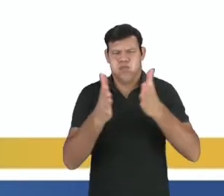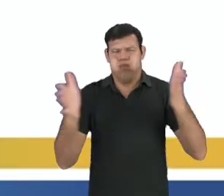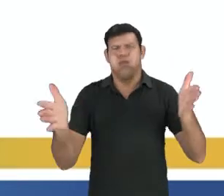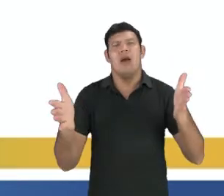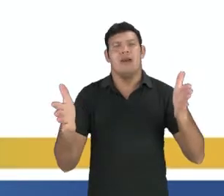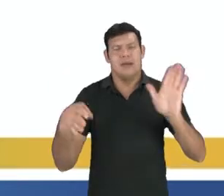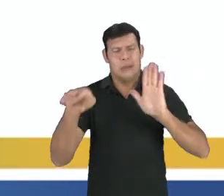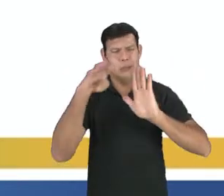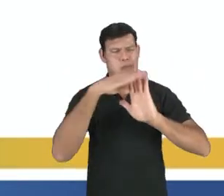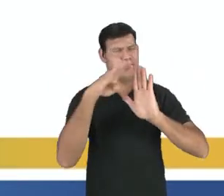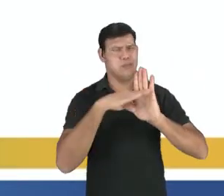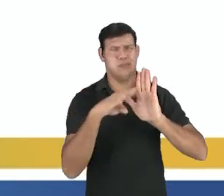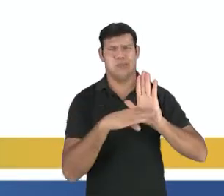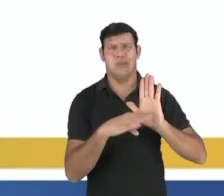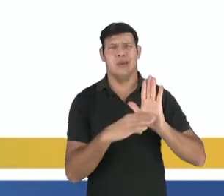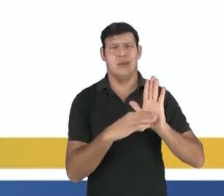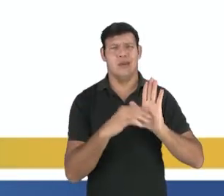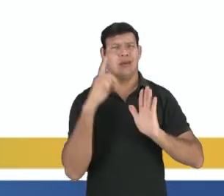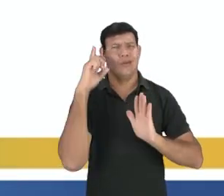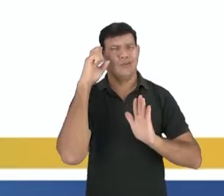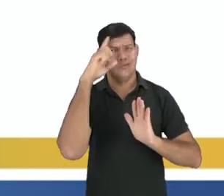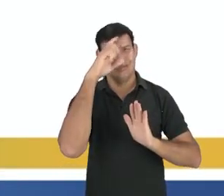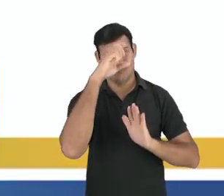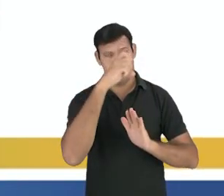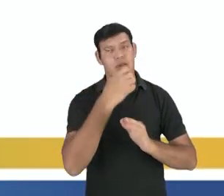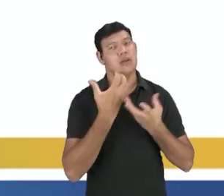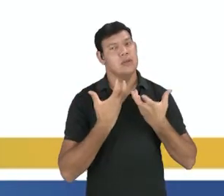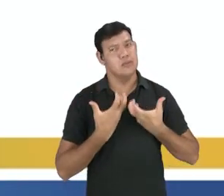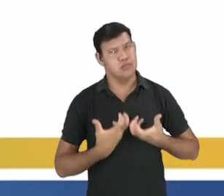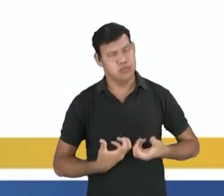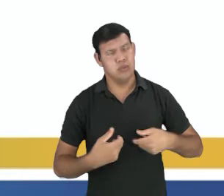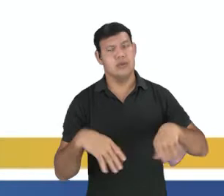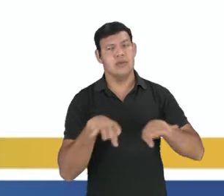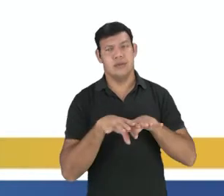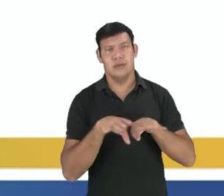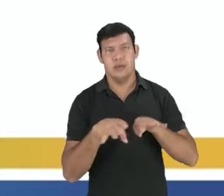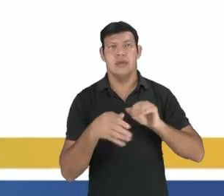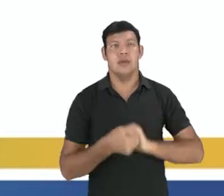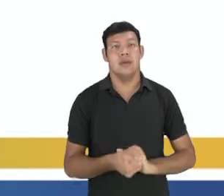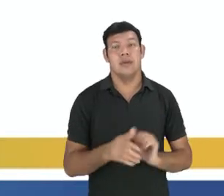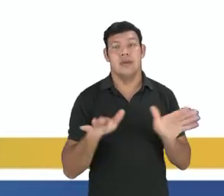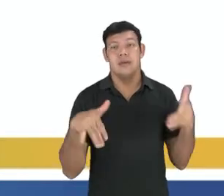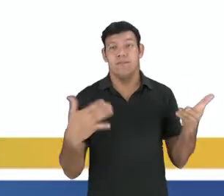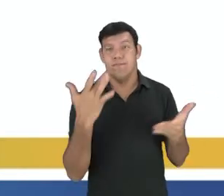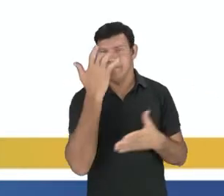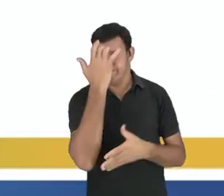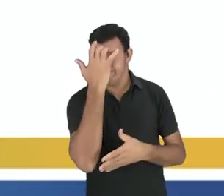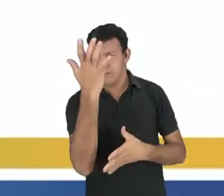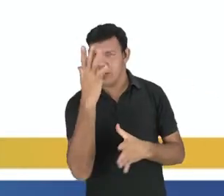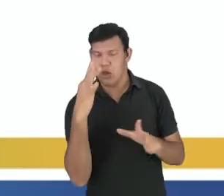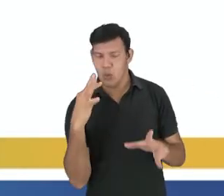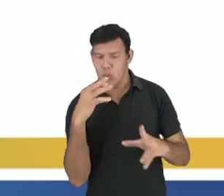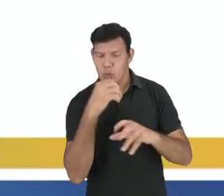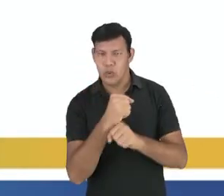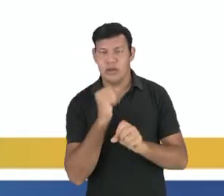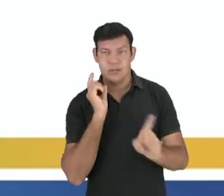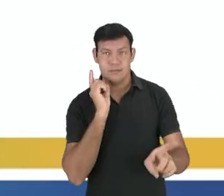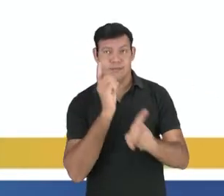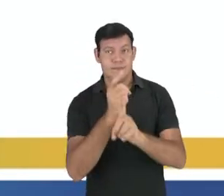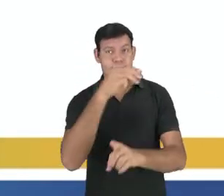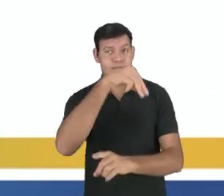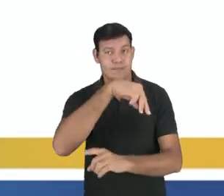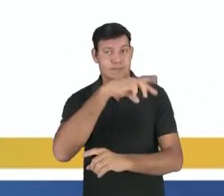listagem torna-se uma tarefa difícil e cansativa, né? A fim de facilitar o cálculo para encontrar